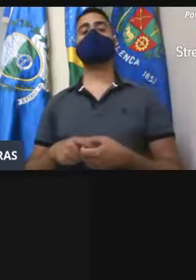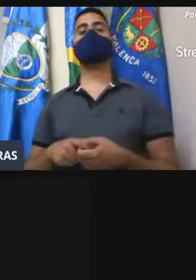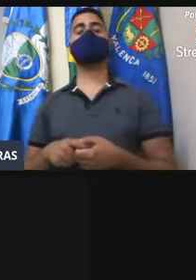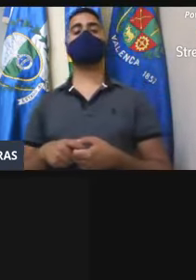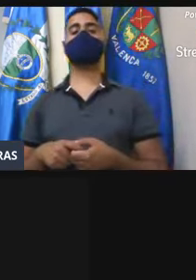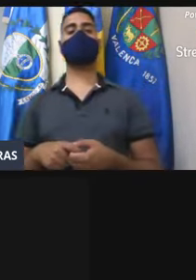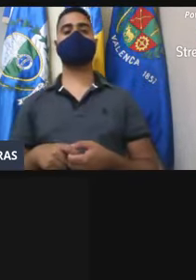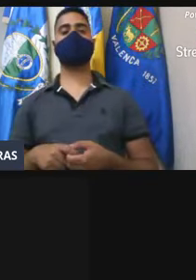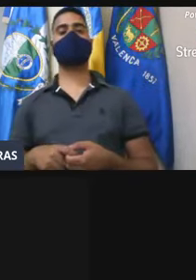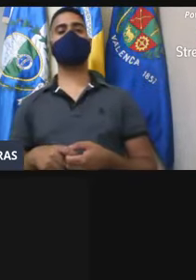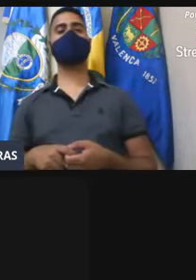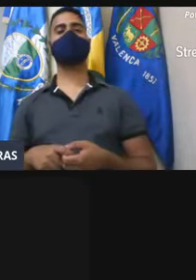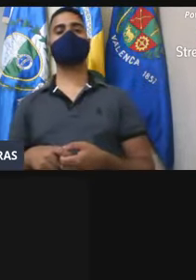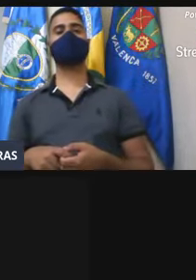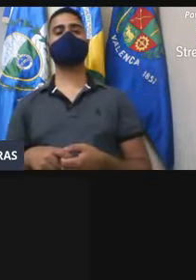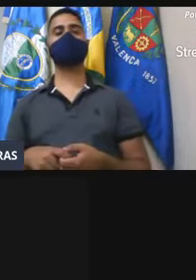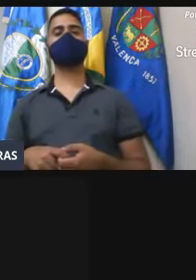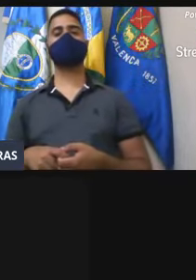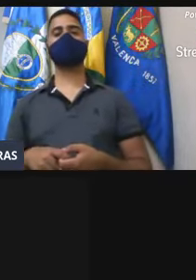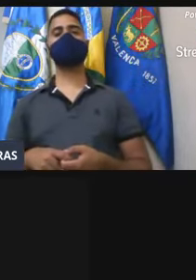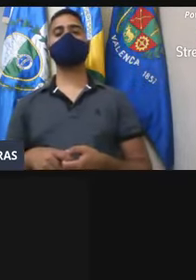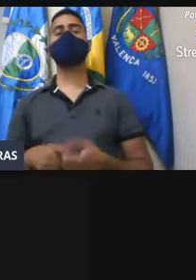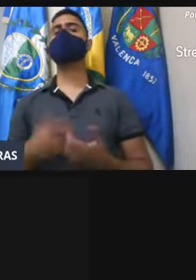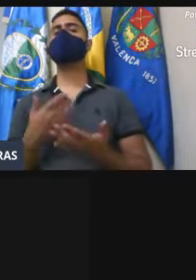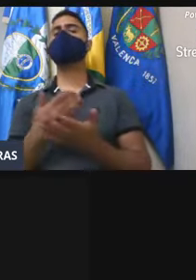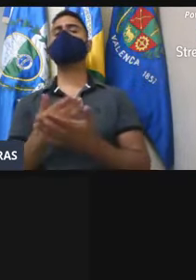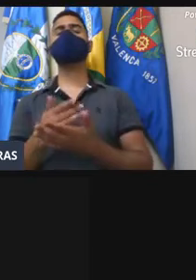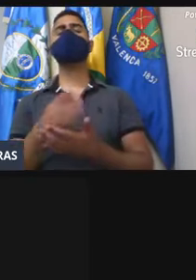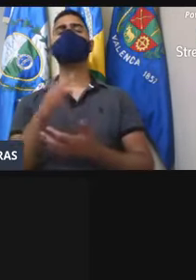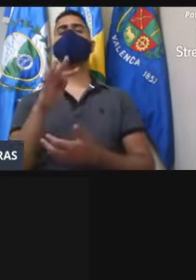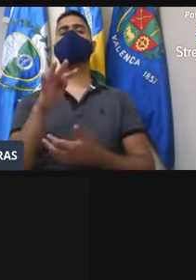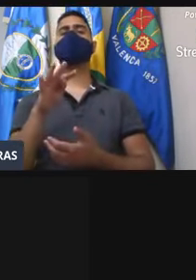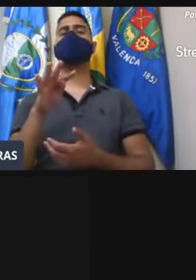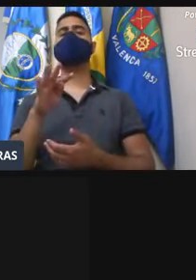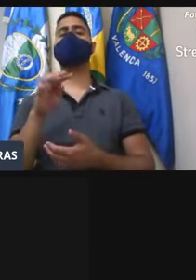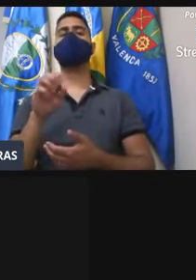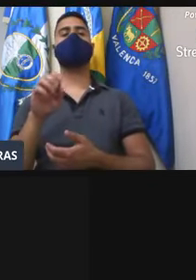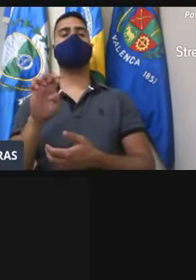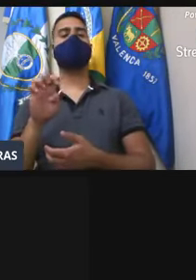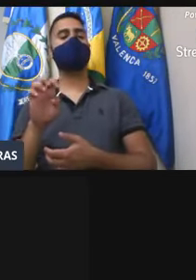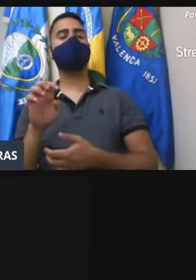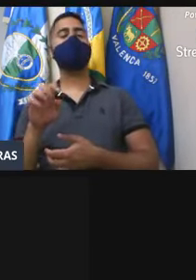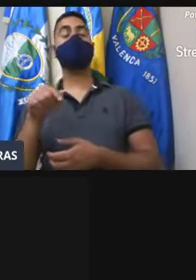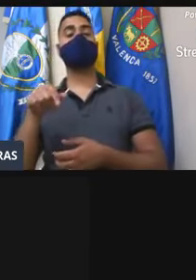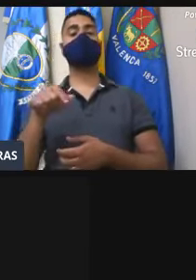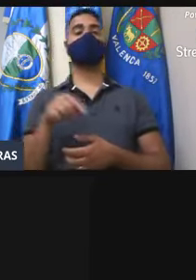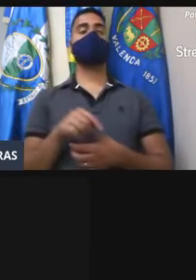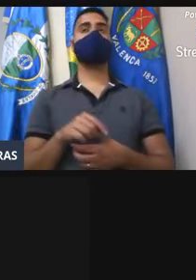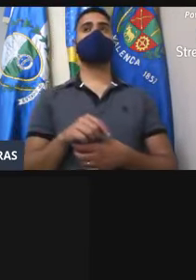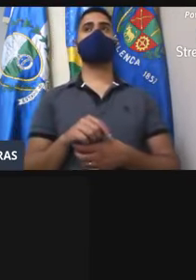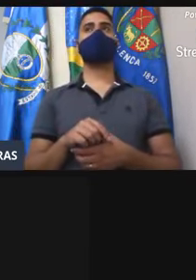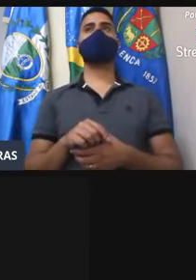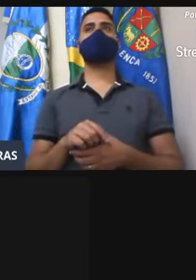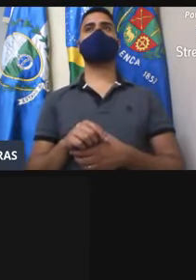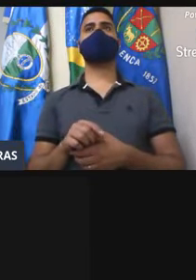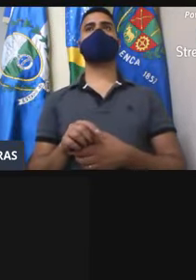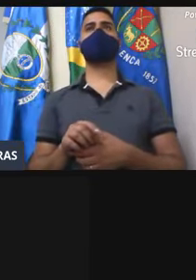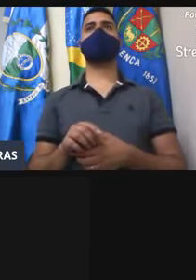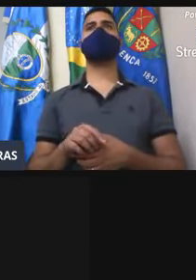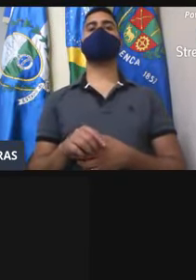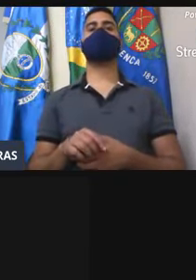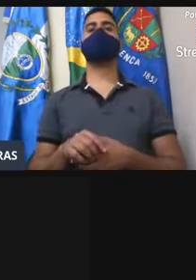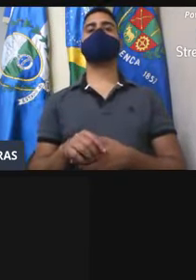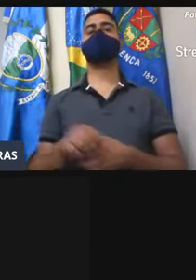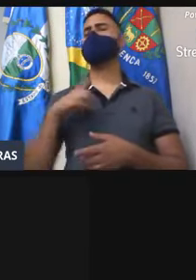aquele estudo que está no Tribunal de Contas do Transporte Público de Valença e brigar aqui, né,